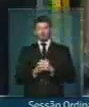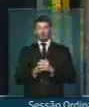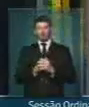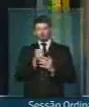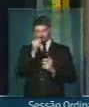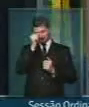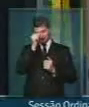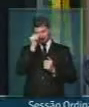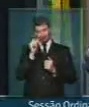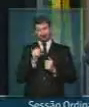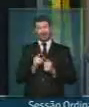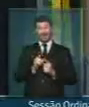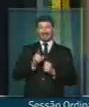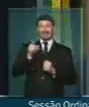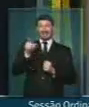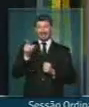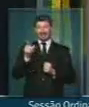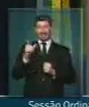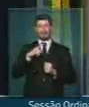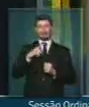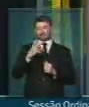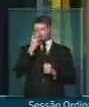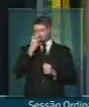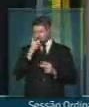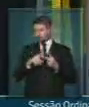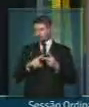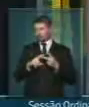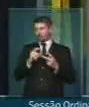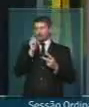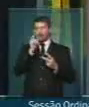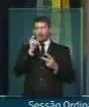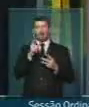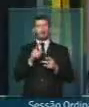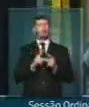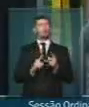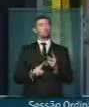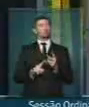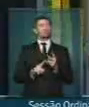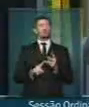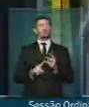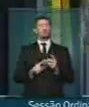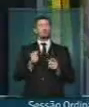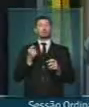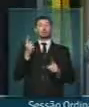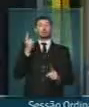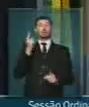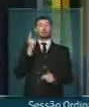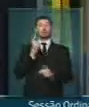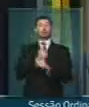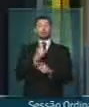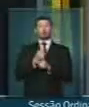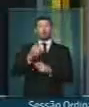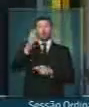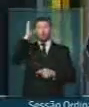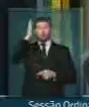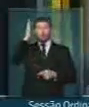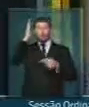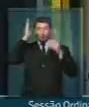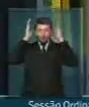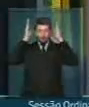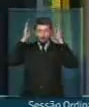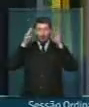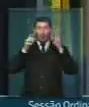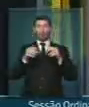lá, além de cachorro, gato, nós encontramos uma jumenta buchuda dentro do